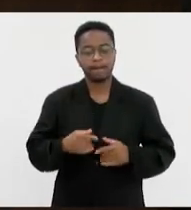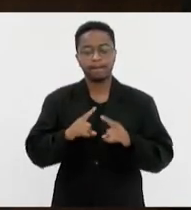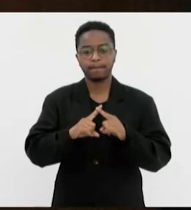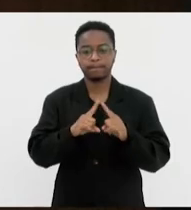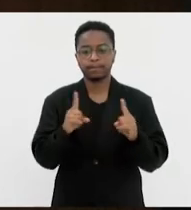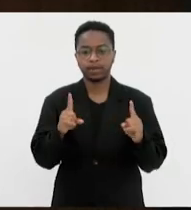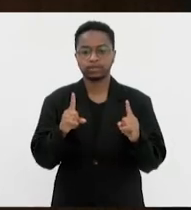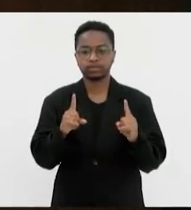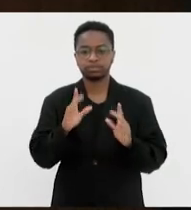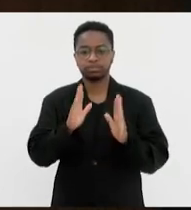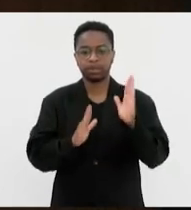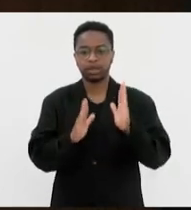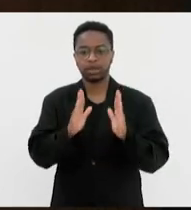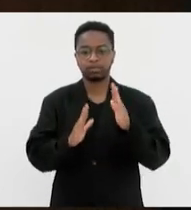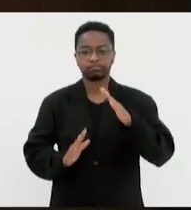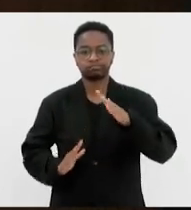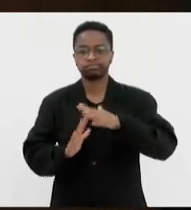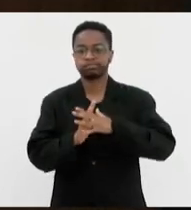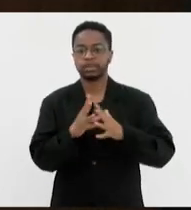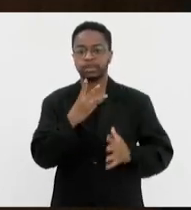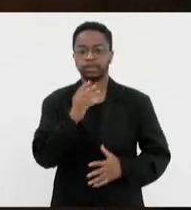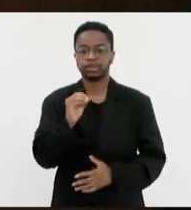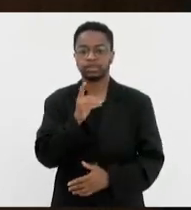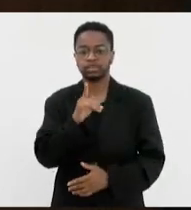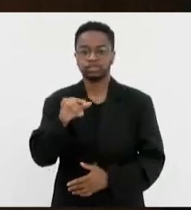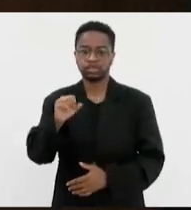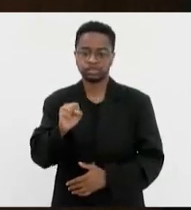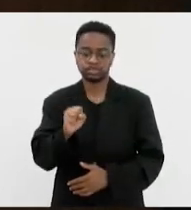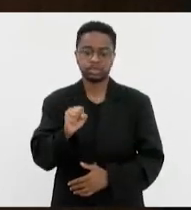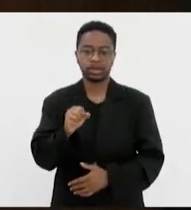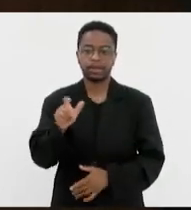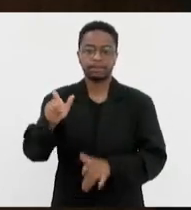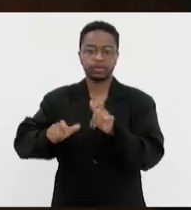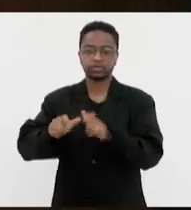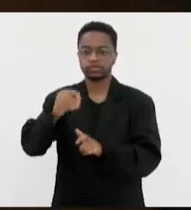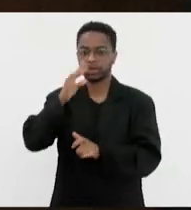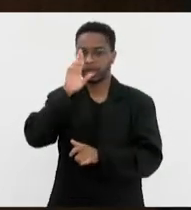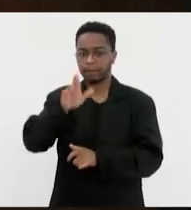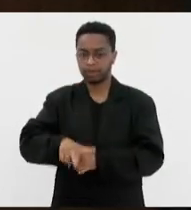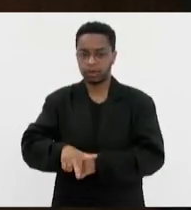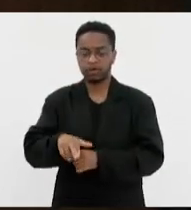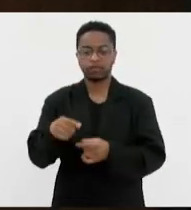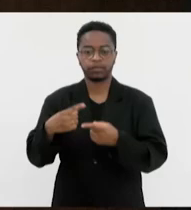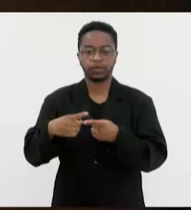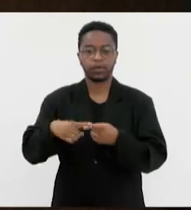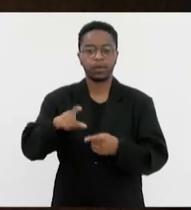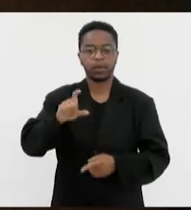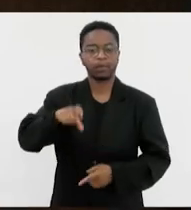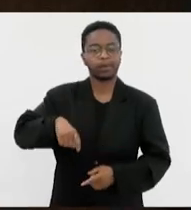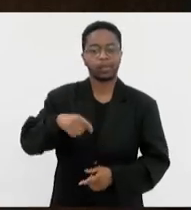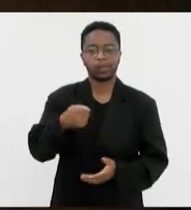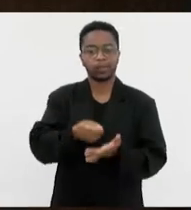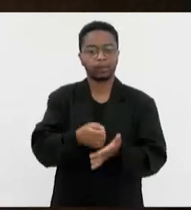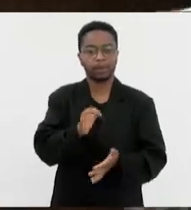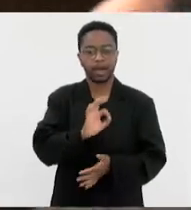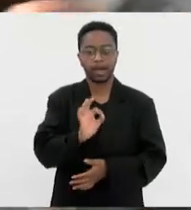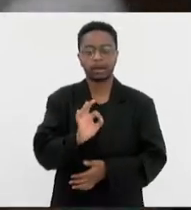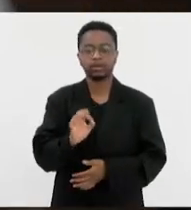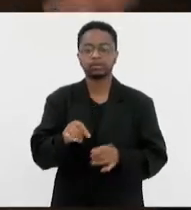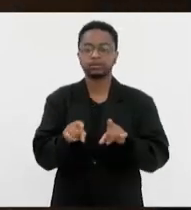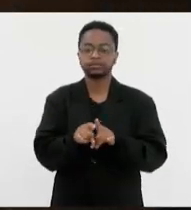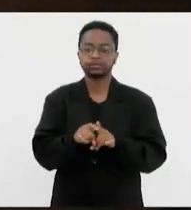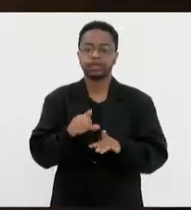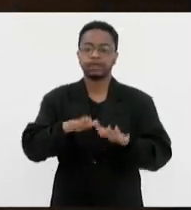como o prazo passou de 30 dias, o exame é negado a realização, porque o plano não paga, e muitas das vezes também por falta